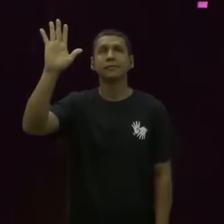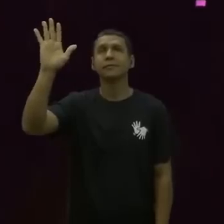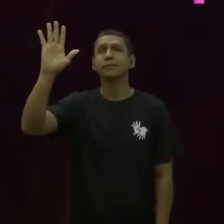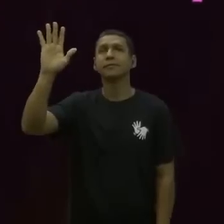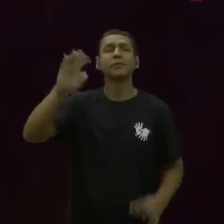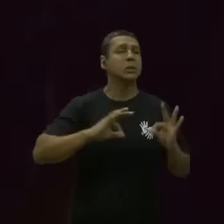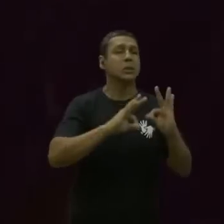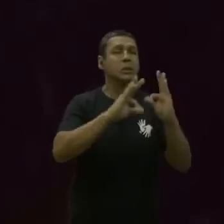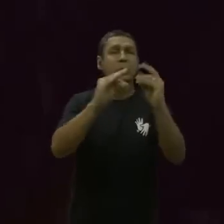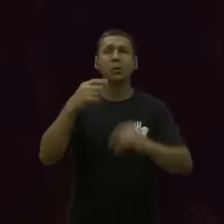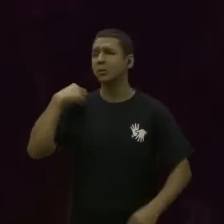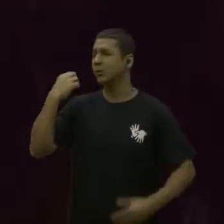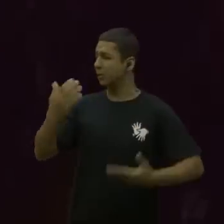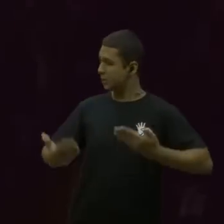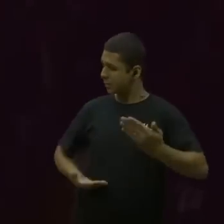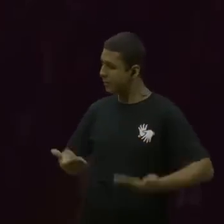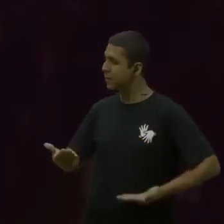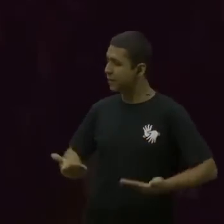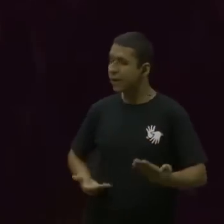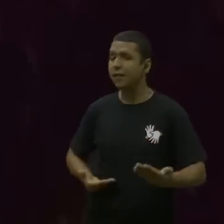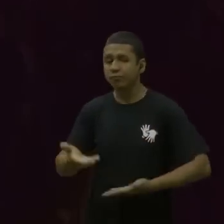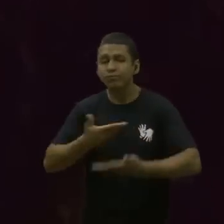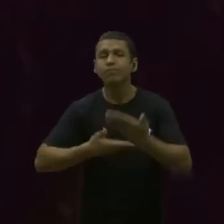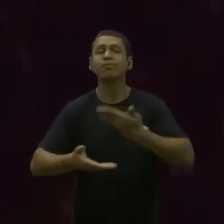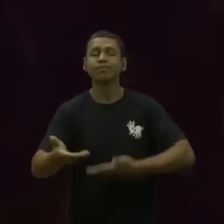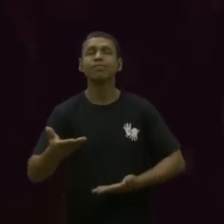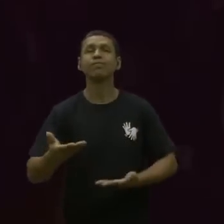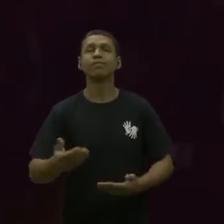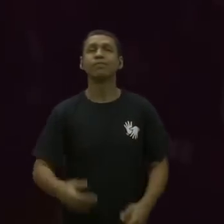Todo mundo que ajuda, que serve, que faz parte.